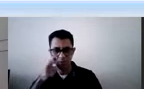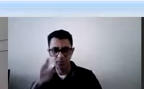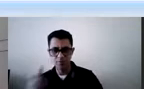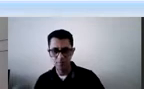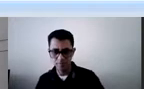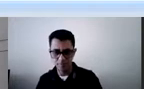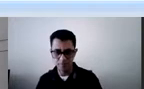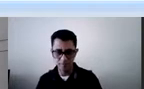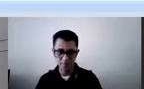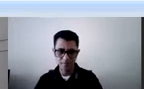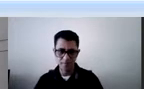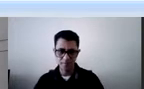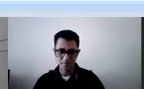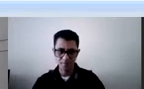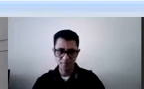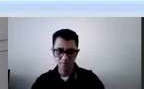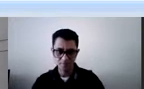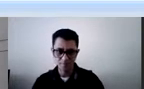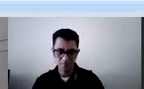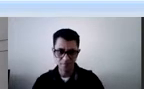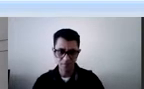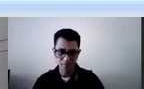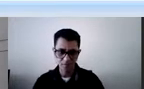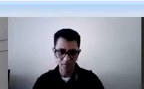Dá só um instante. Ok.